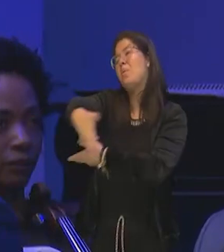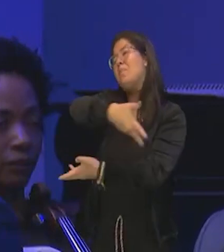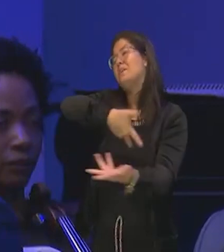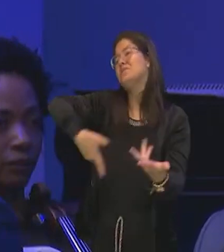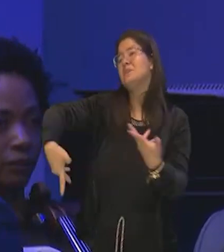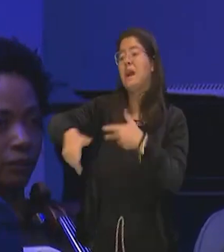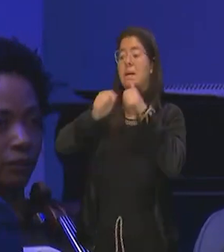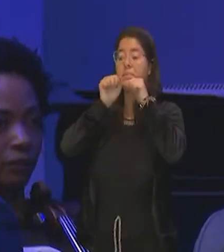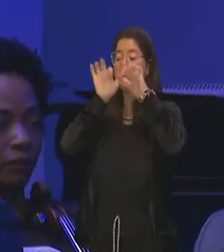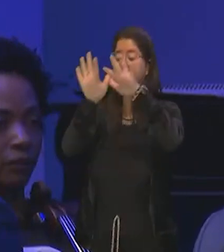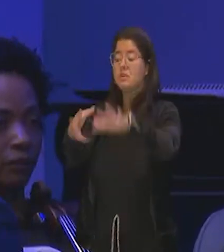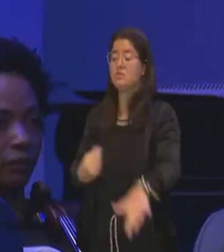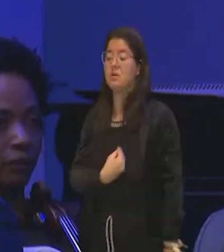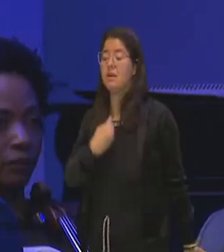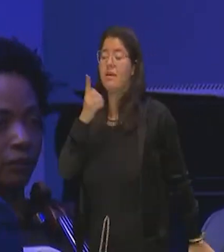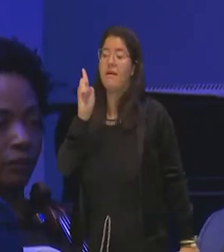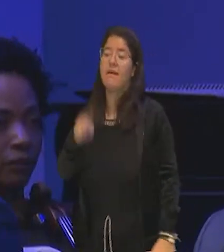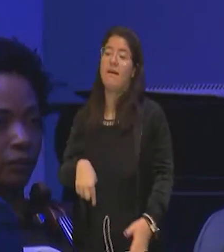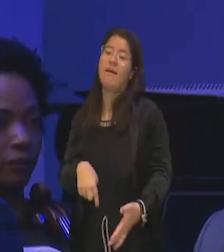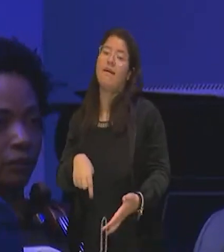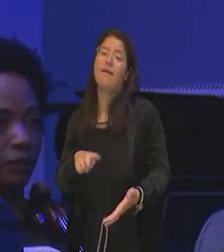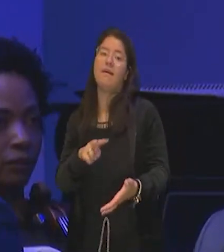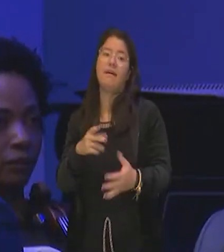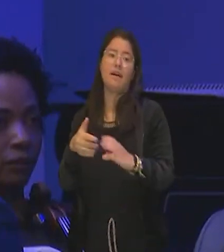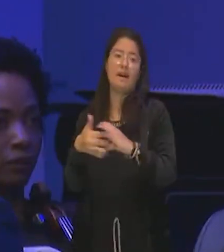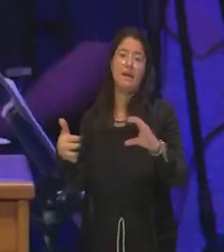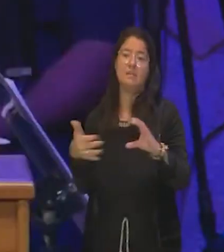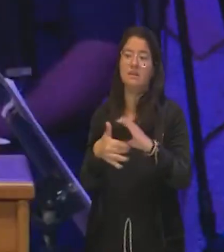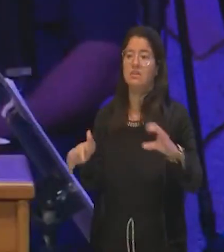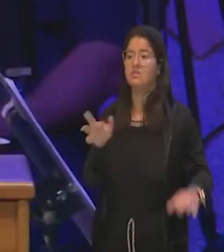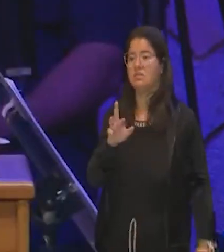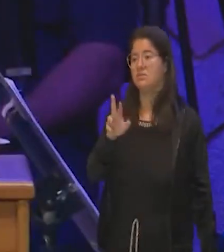esta característica de liberalidade, não avarento,